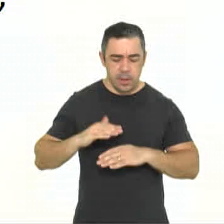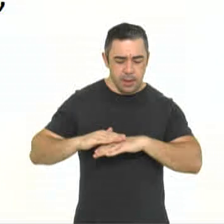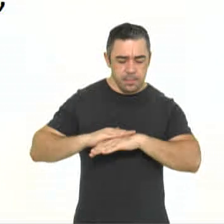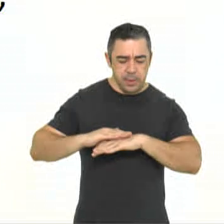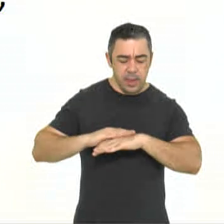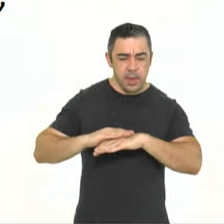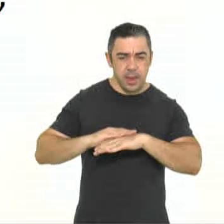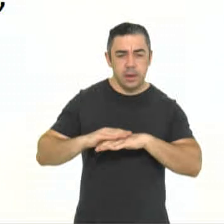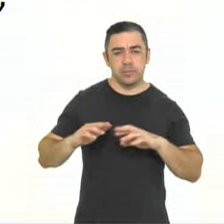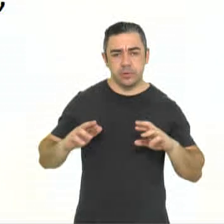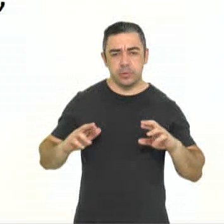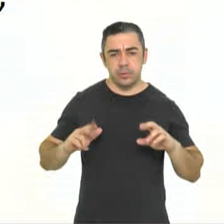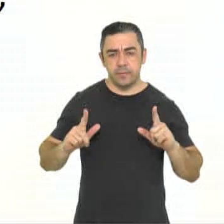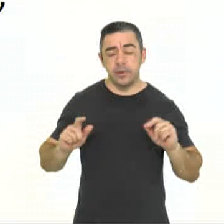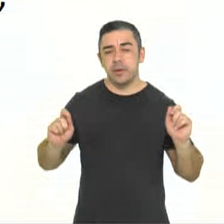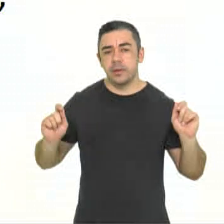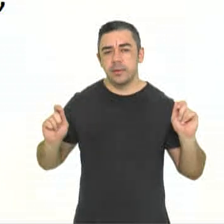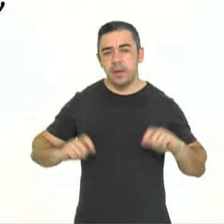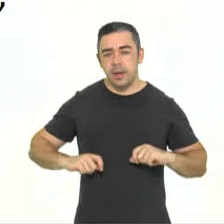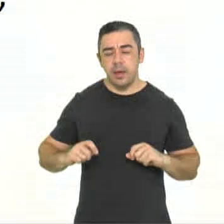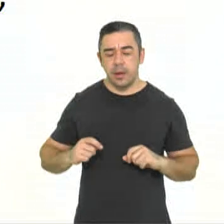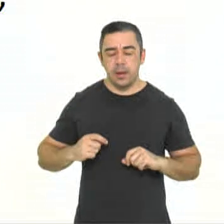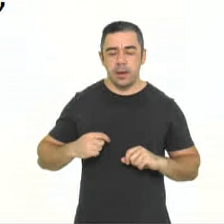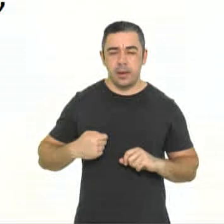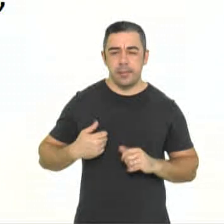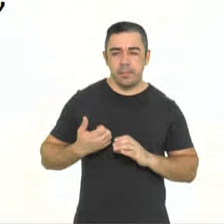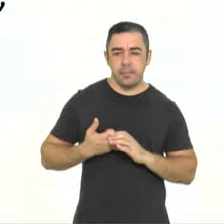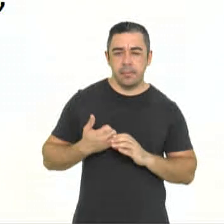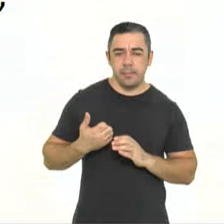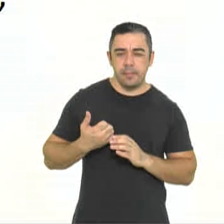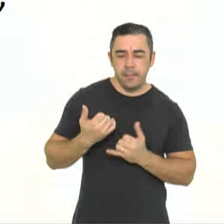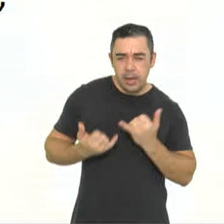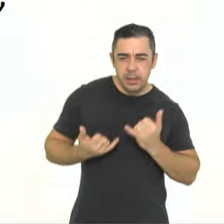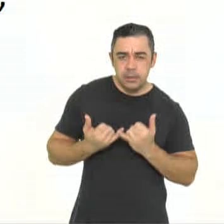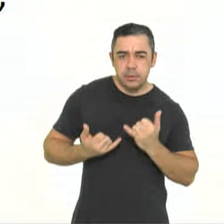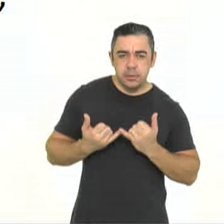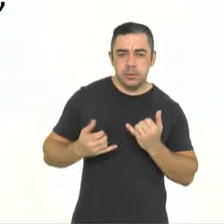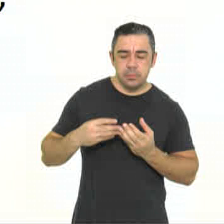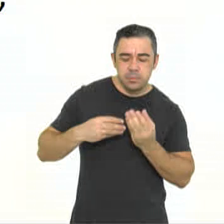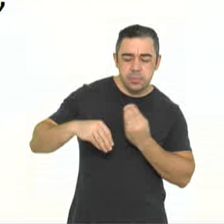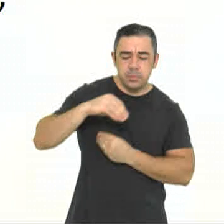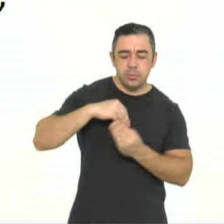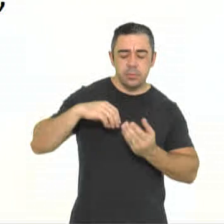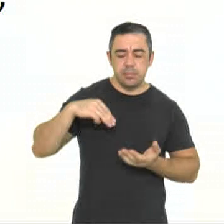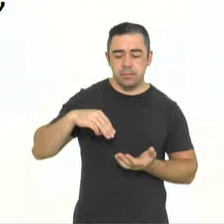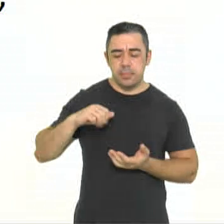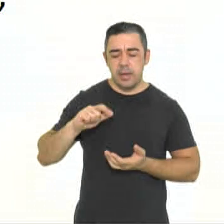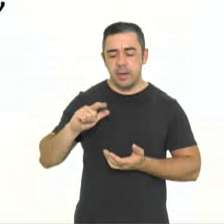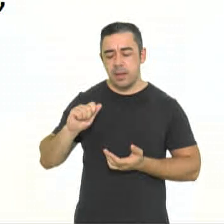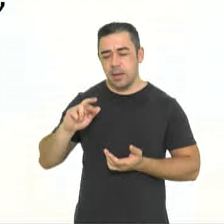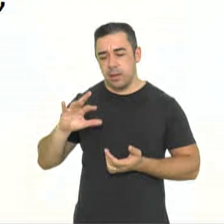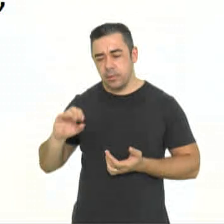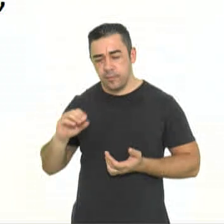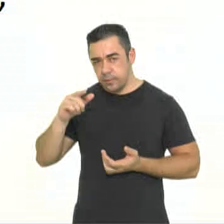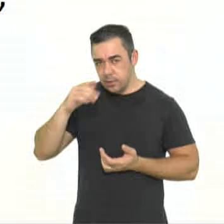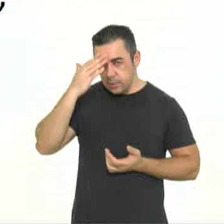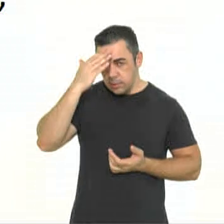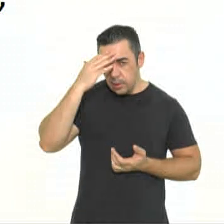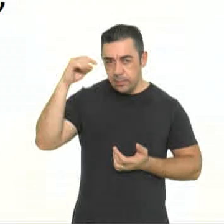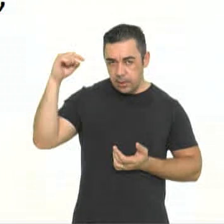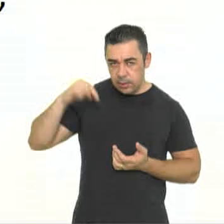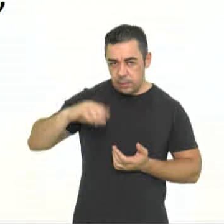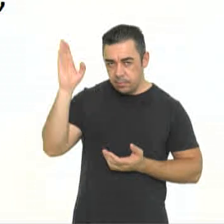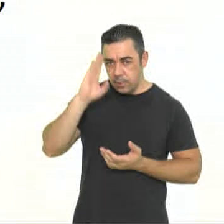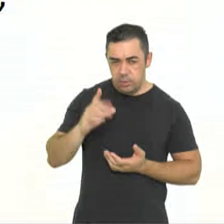basané, podem dar-me muito bem o aspecto de um mestiço de malaio. Tu sabes bem que entre nós há de